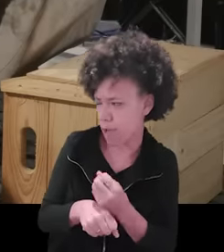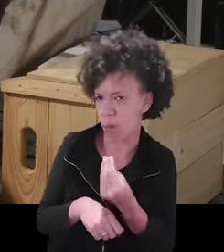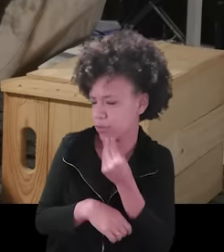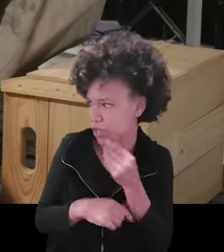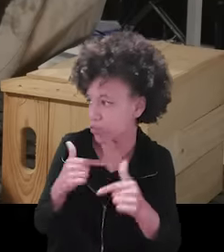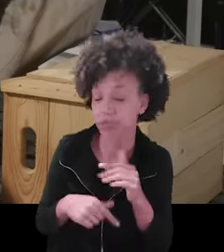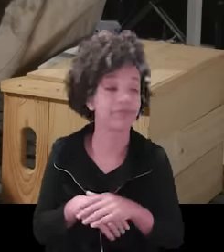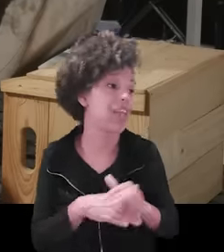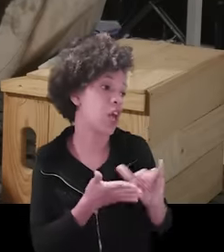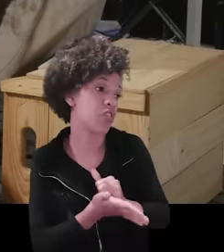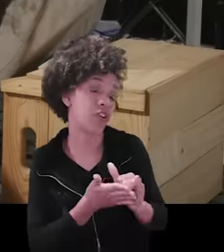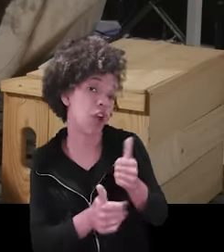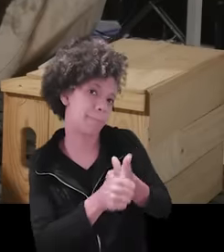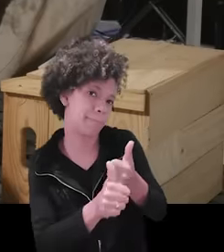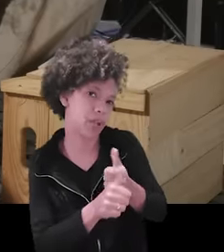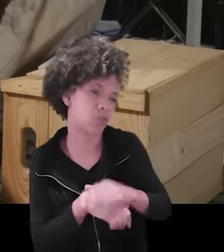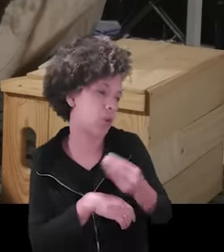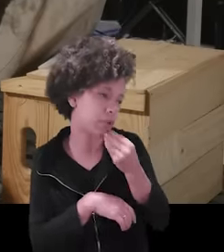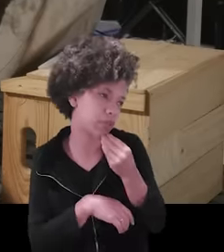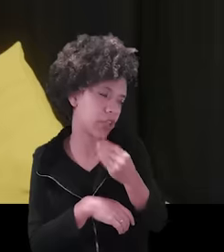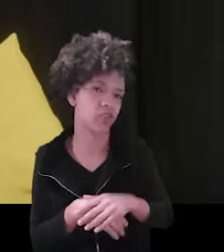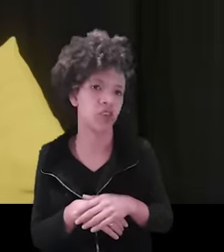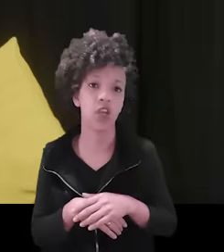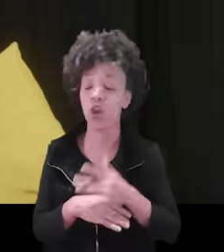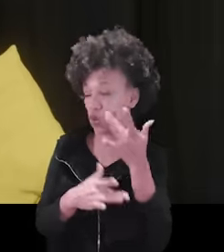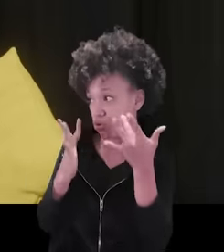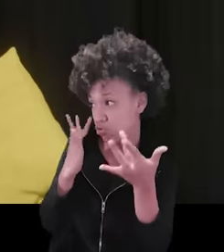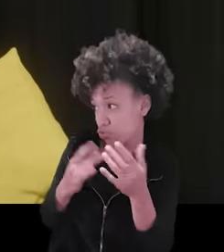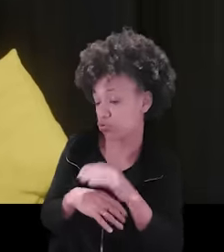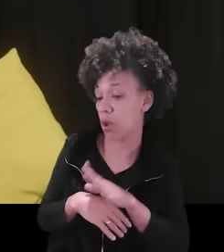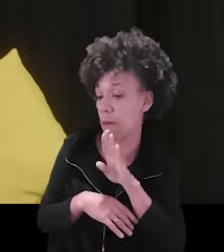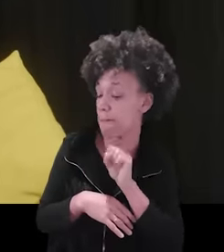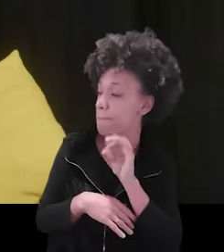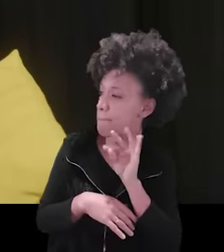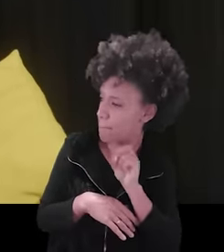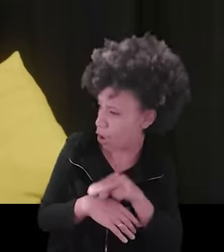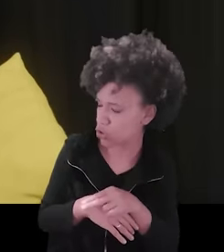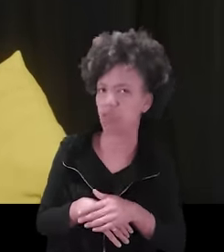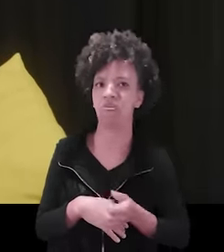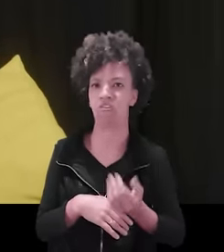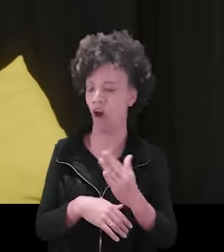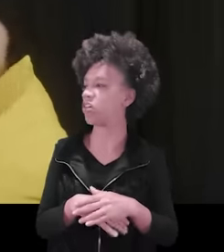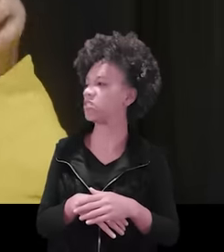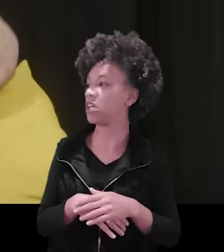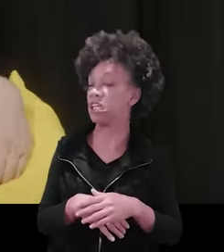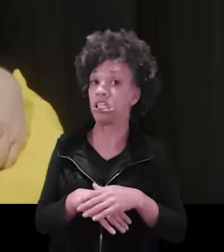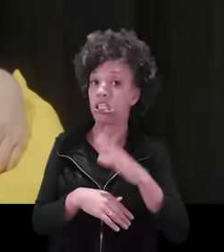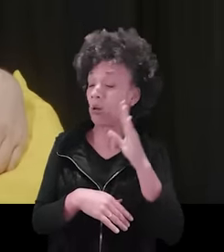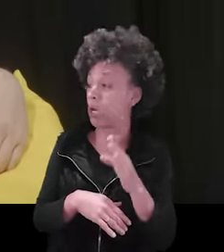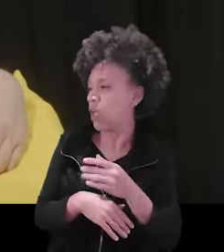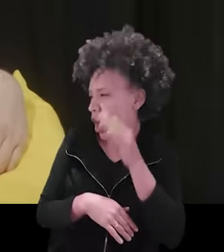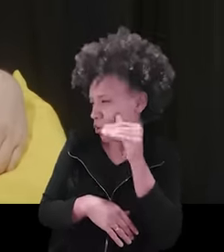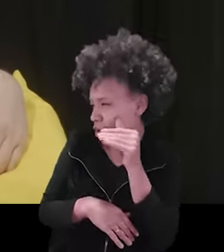de obra é próxima a Nova York né e é uma oportunidade muito grande eu fui fazer show em Boston cara foi muito tá a galera lá